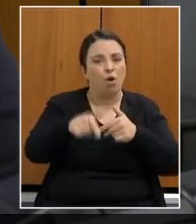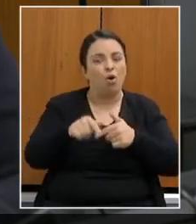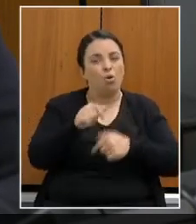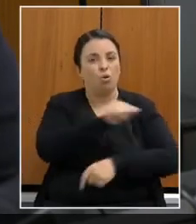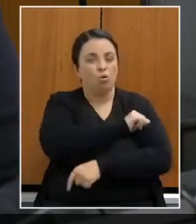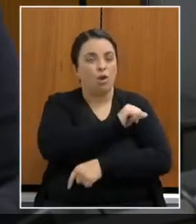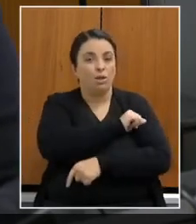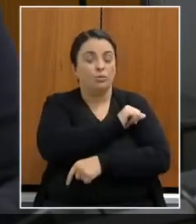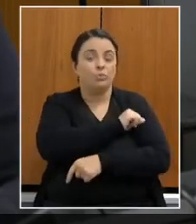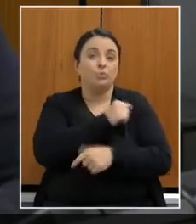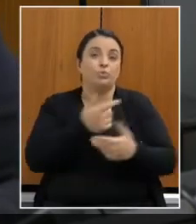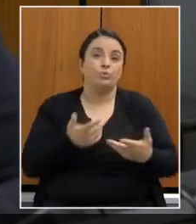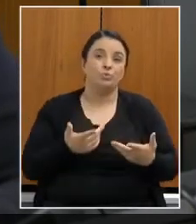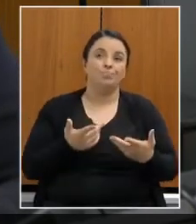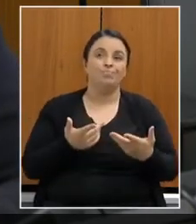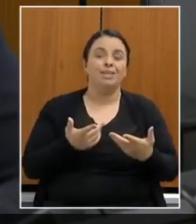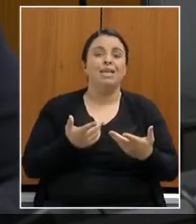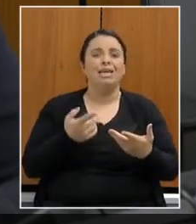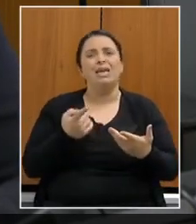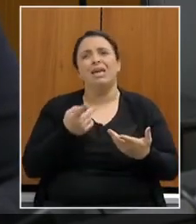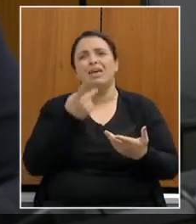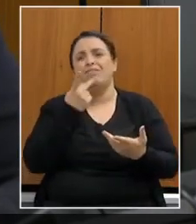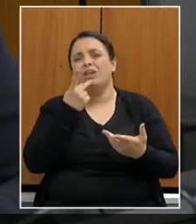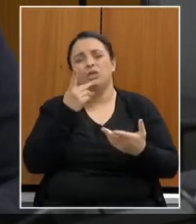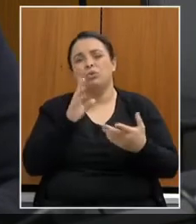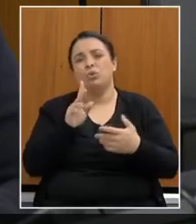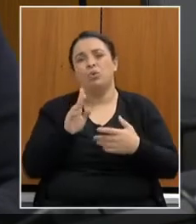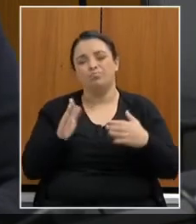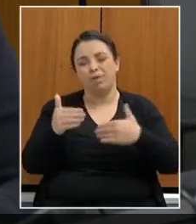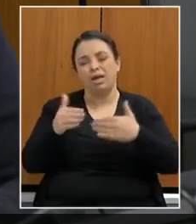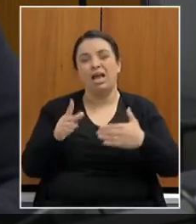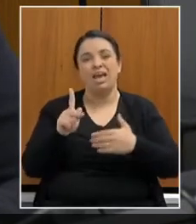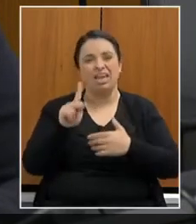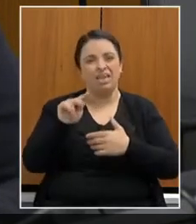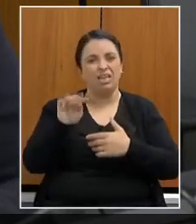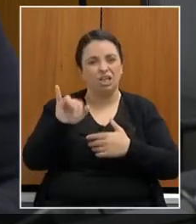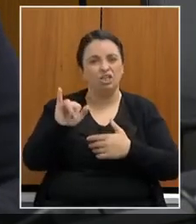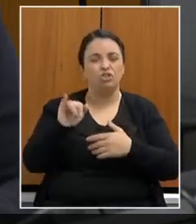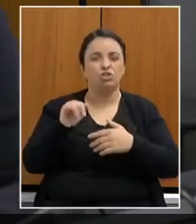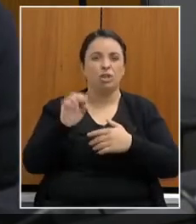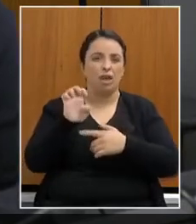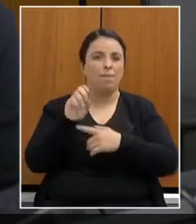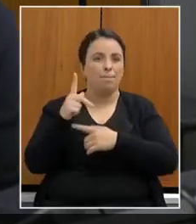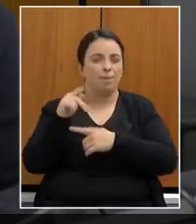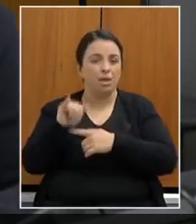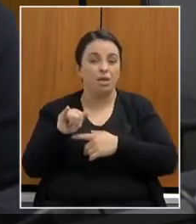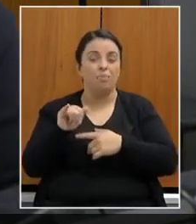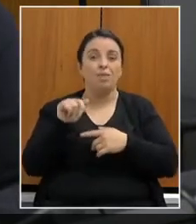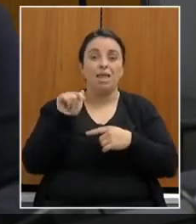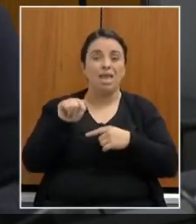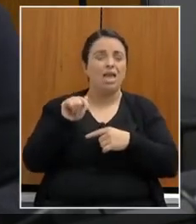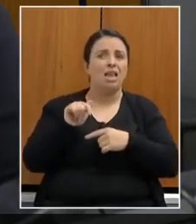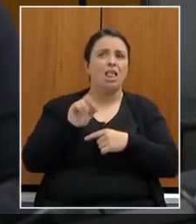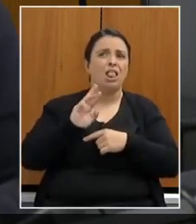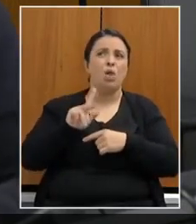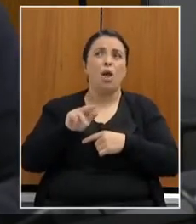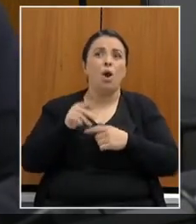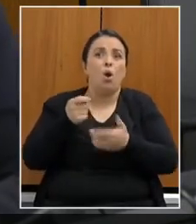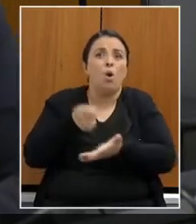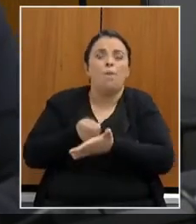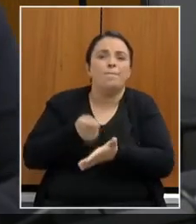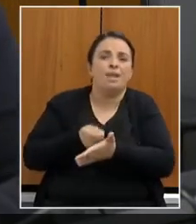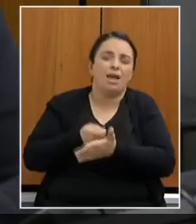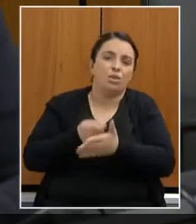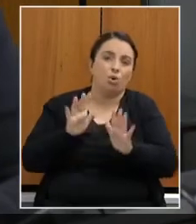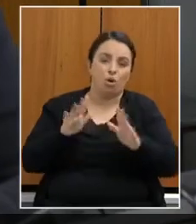e em relação ao kit, o avental, que será discutido na quarta-feira, provavelmente, ele não faz parte do protocolo, não é obrigatório o uso de